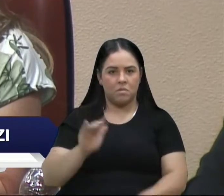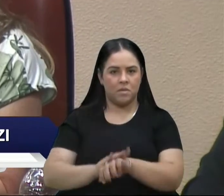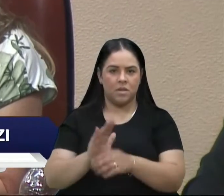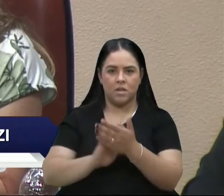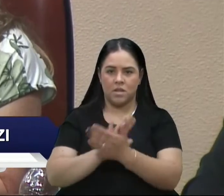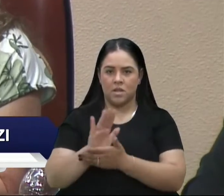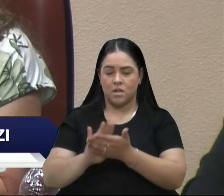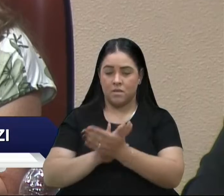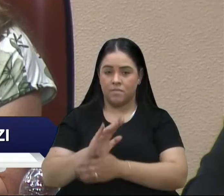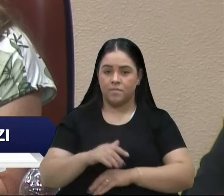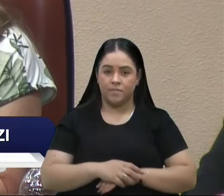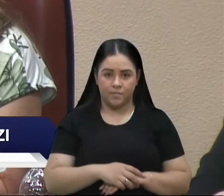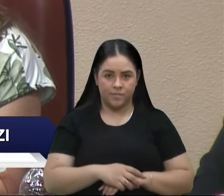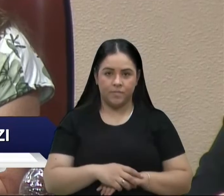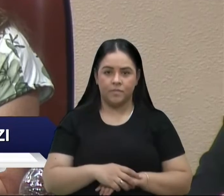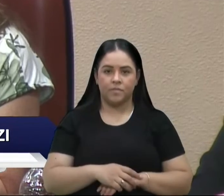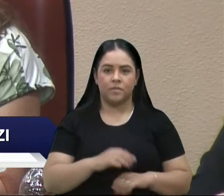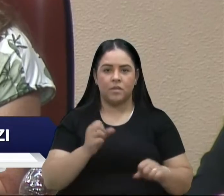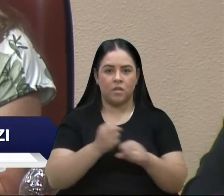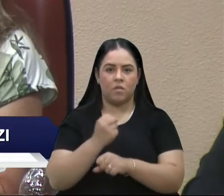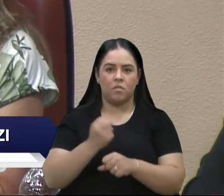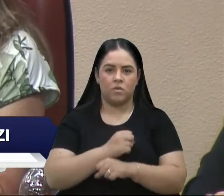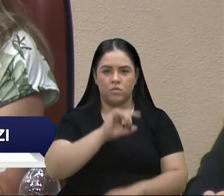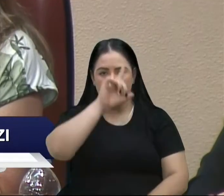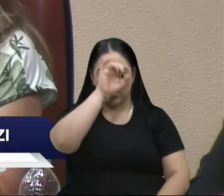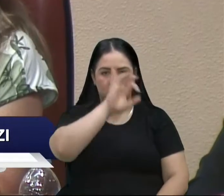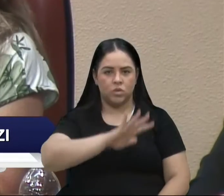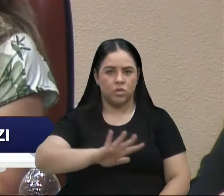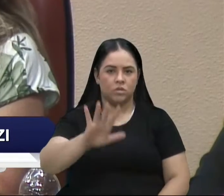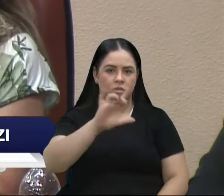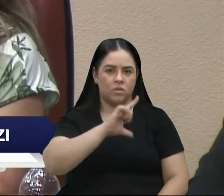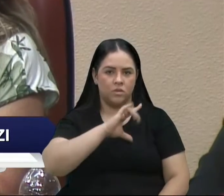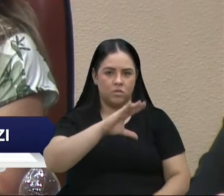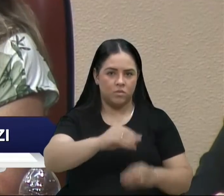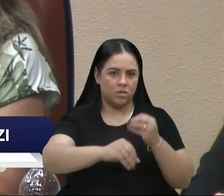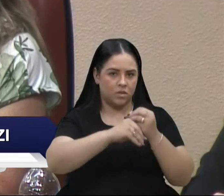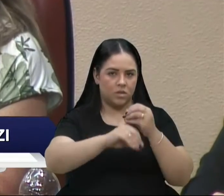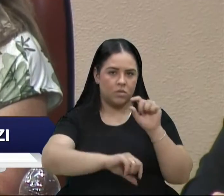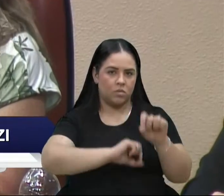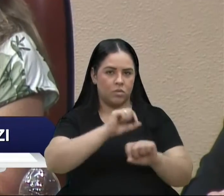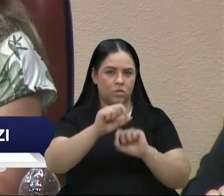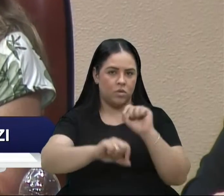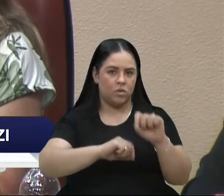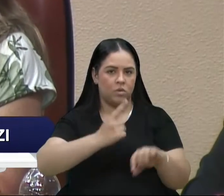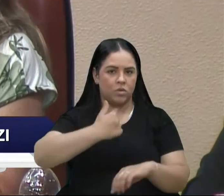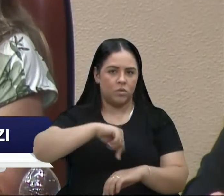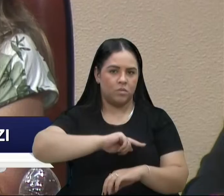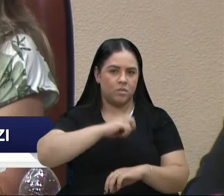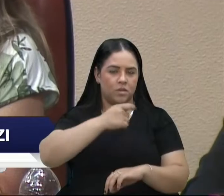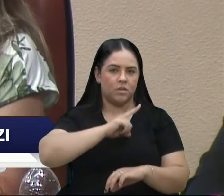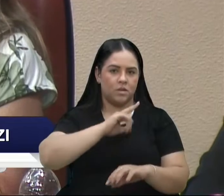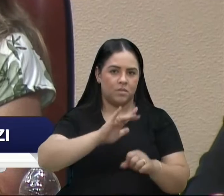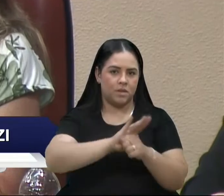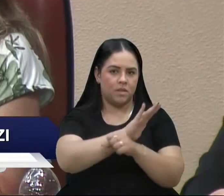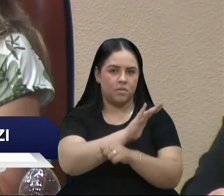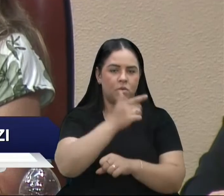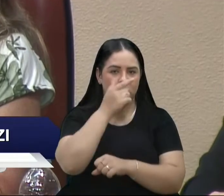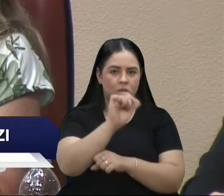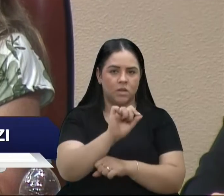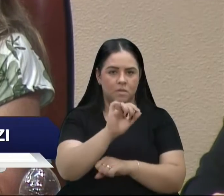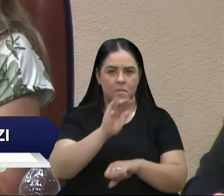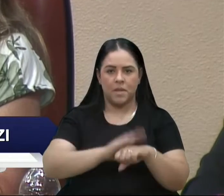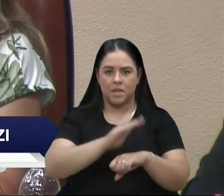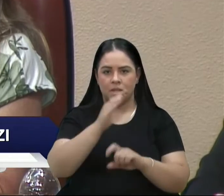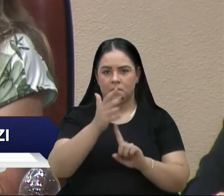né? Aí a obra do geral vai vir suplementar essa nossa necessidade de capacidade instalada para poder aumentar a demanda